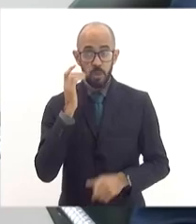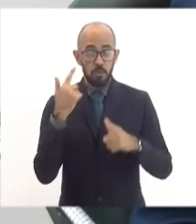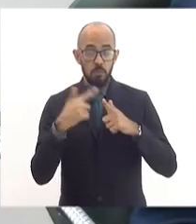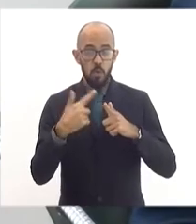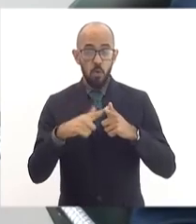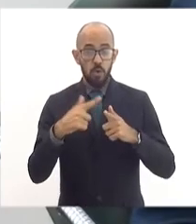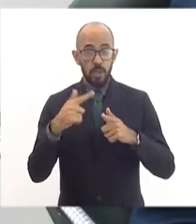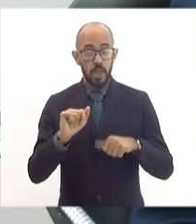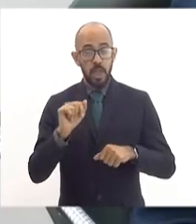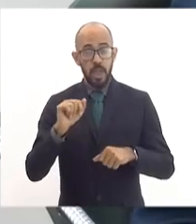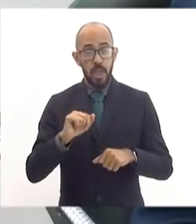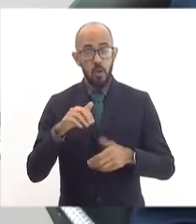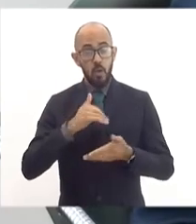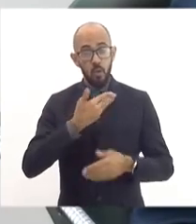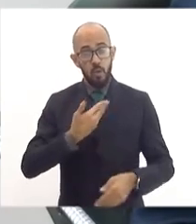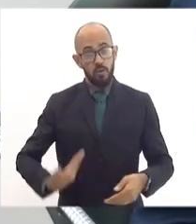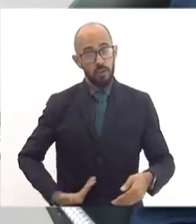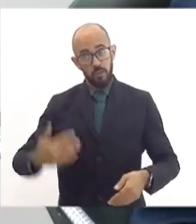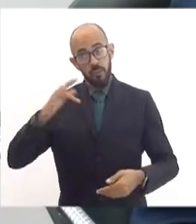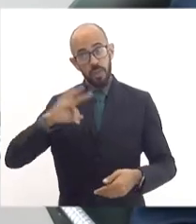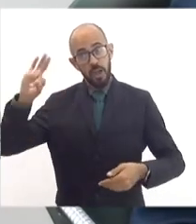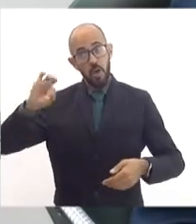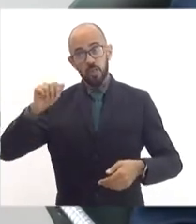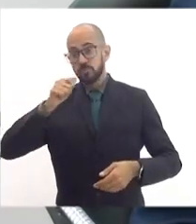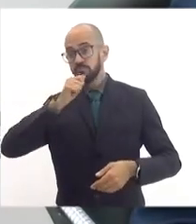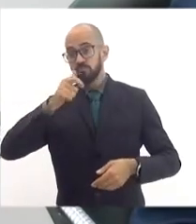não tem Ministério de Planejamento, né?